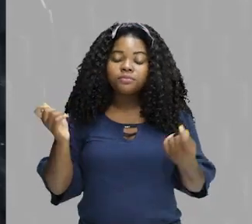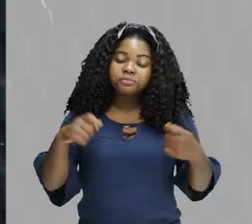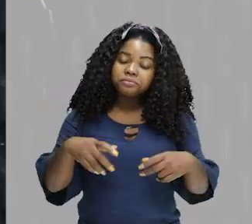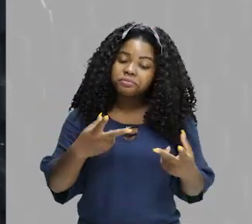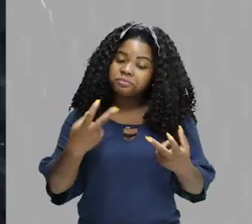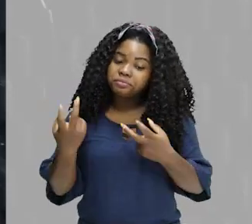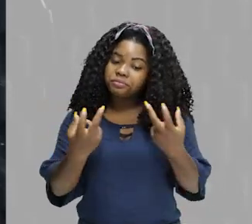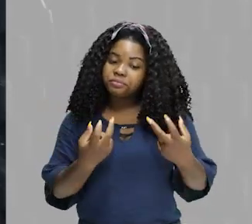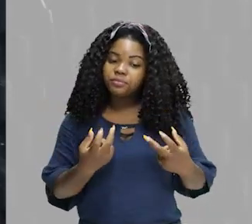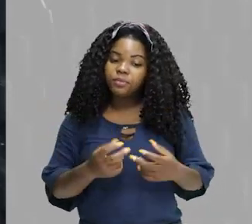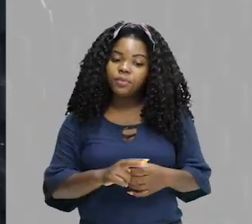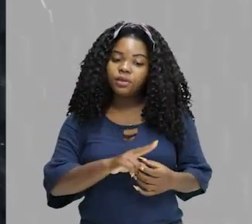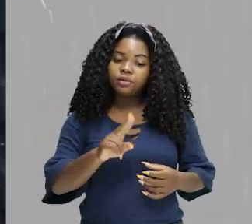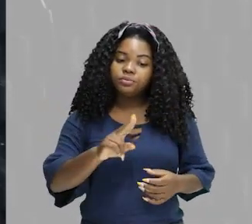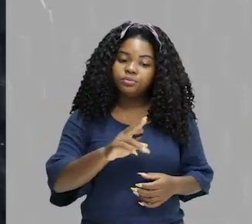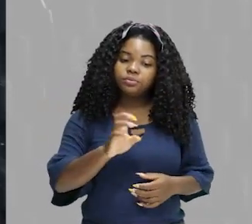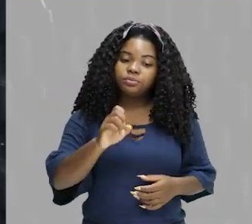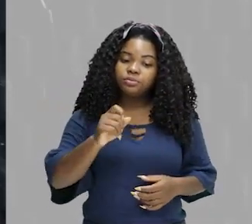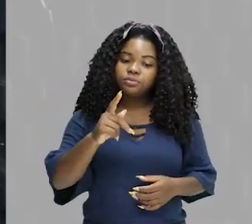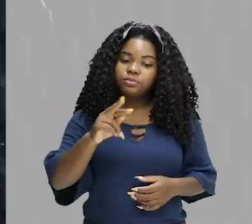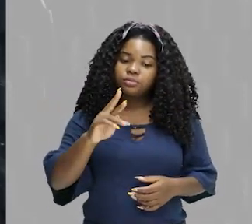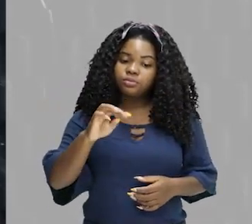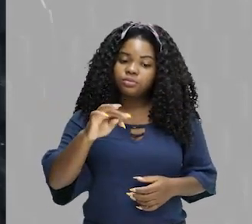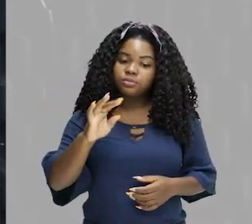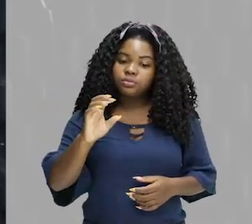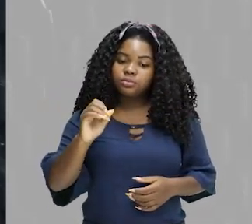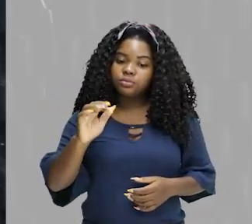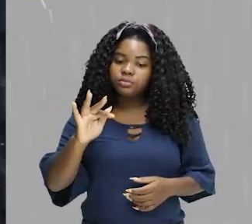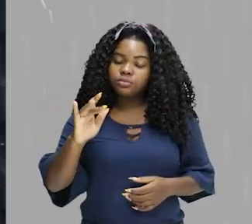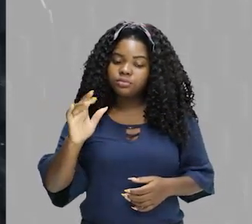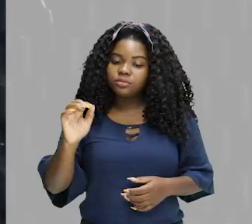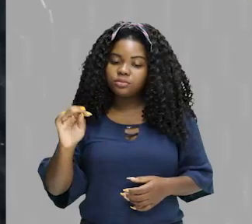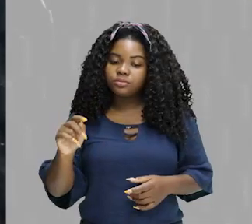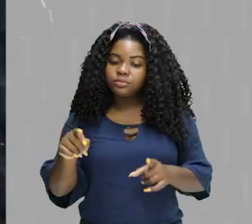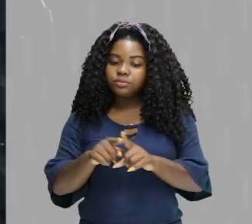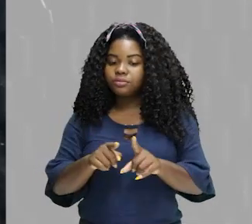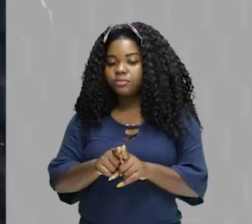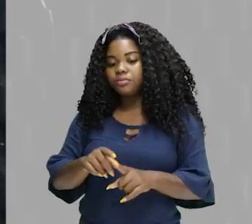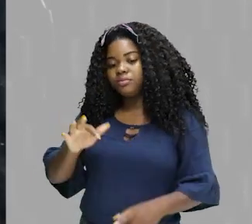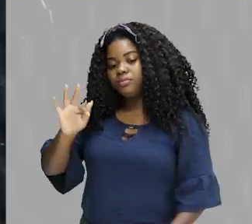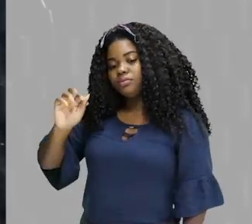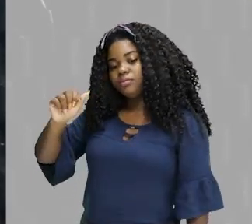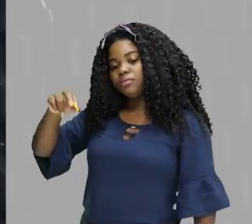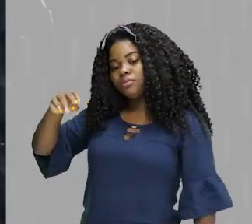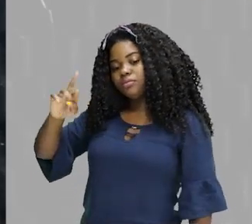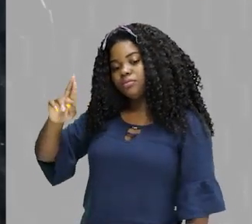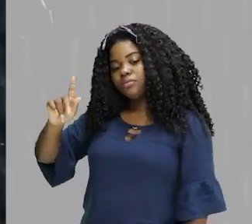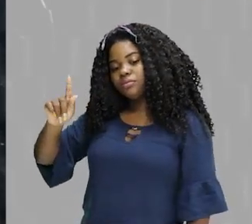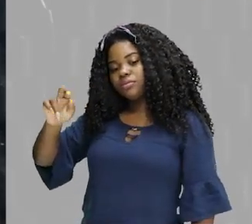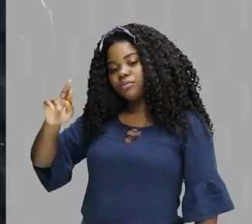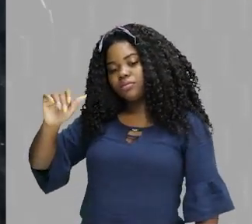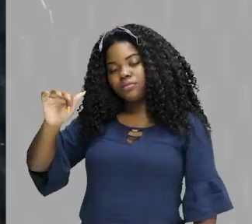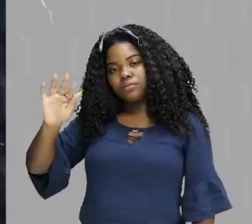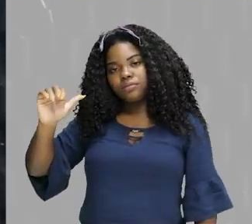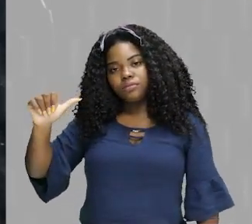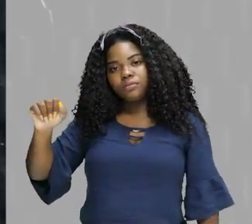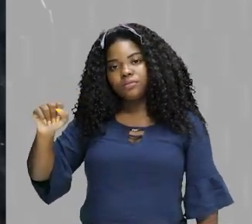são espermatófitas e são plantas fanerógamas, certo? Enquanto que